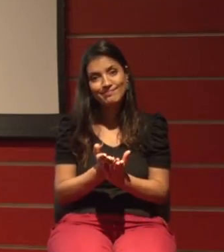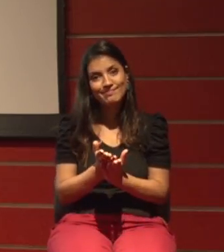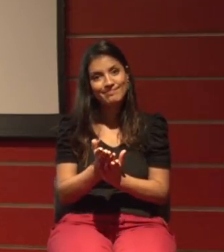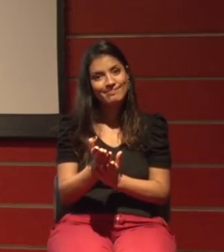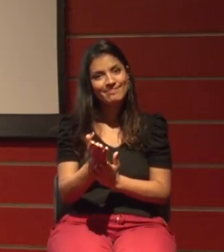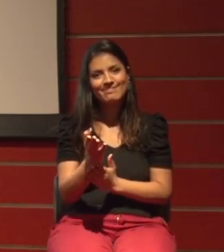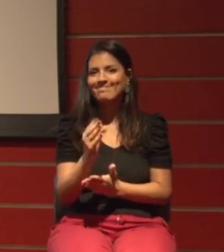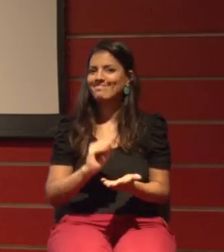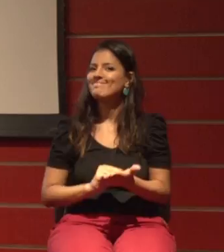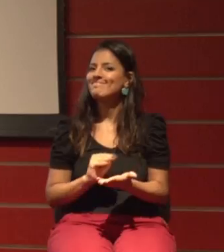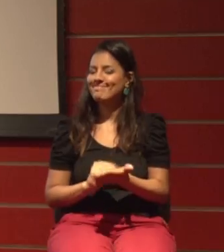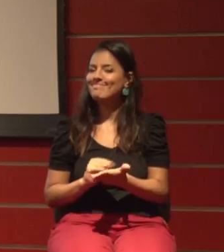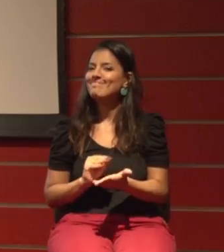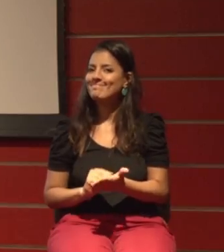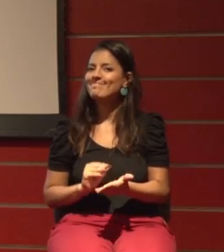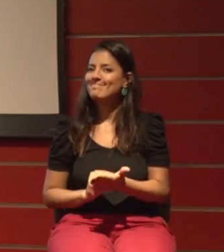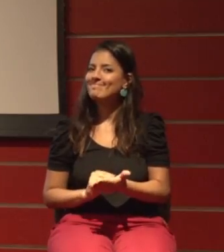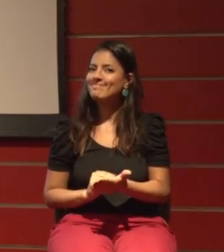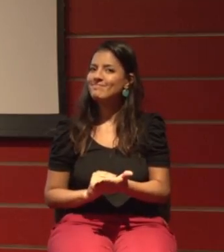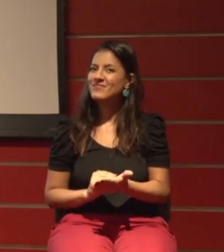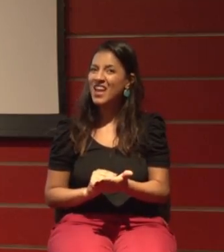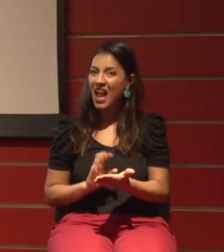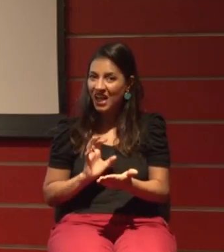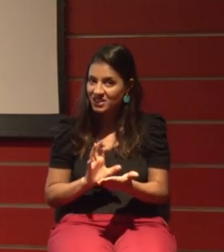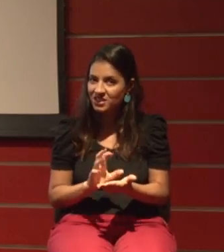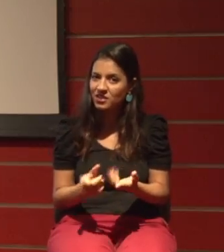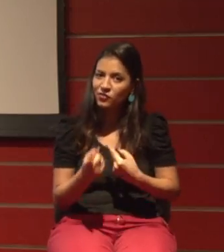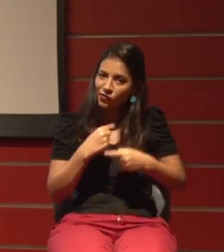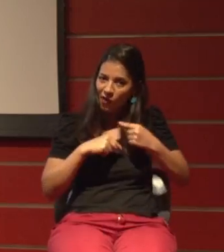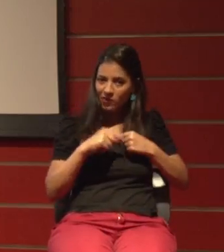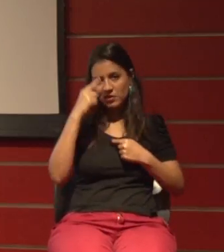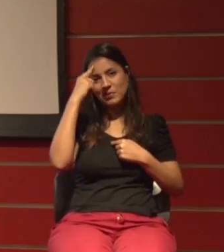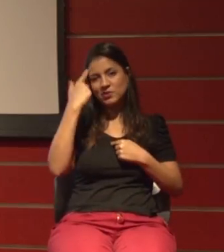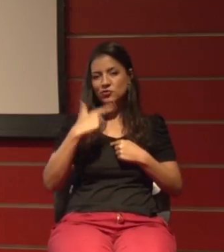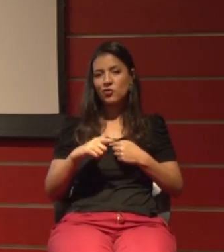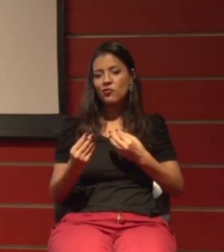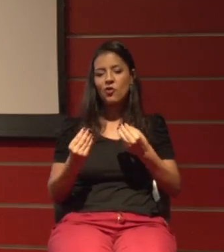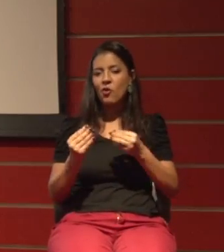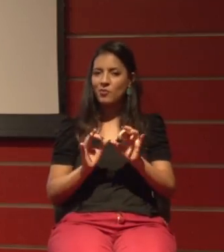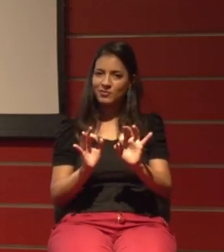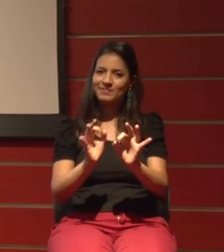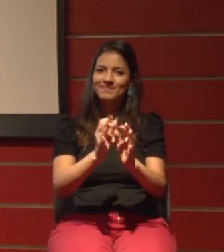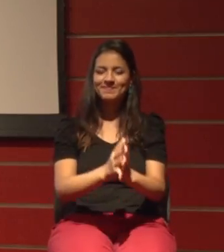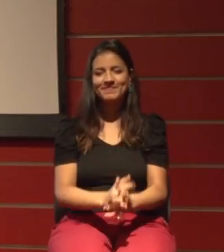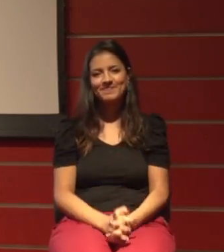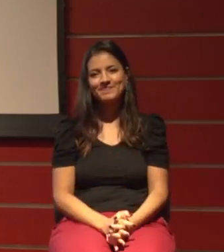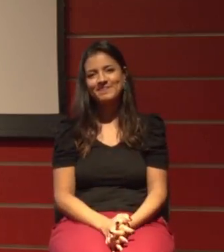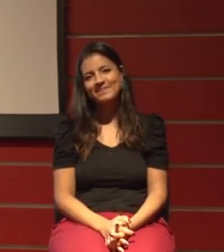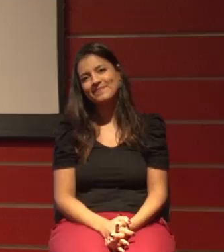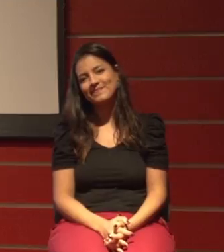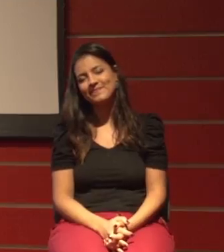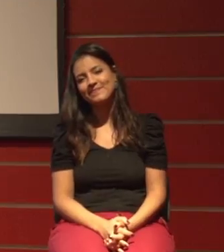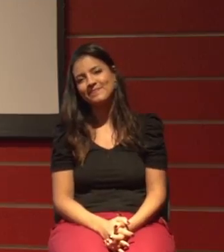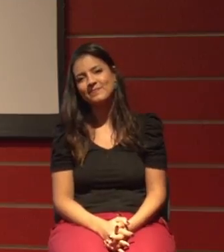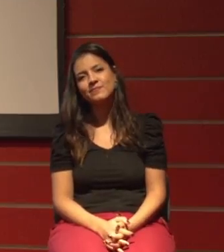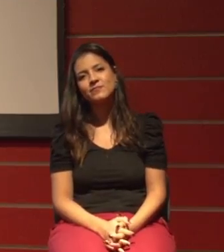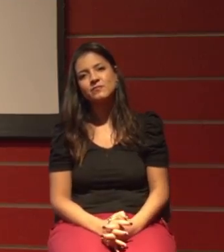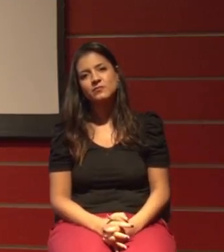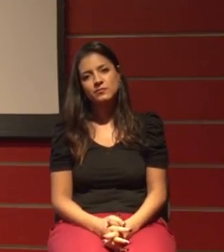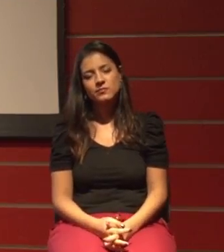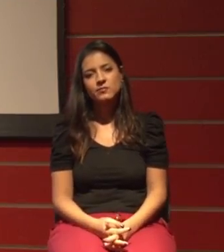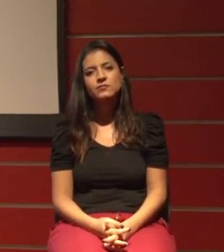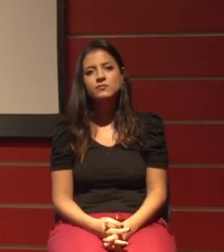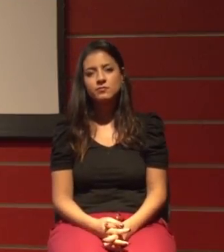né então tem que repensar aí para que para que seja isso né eh e aí então você tenha antes de começar a